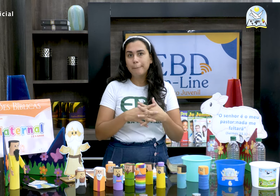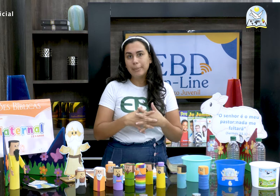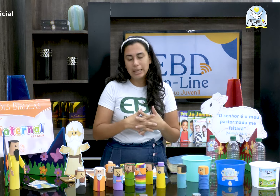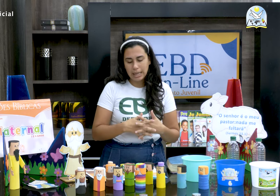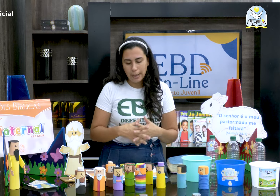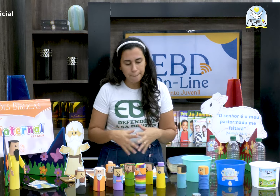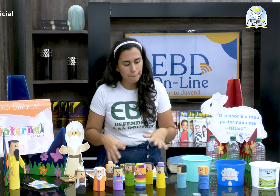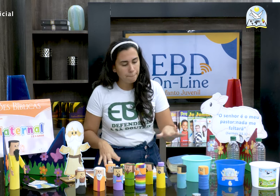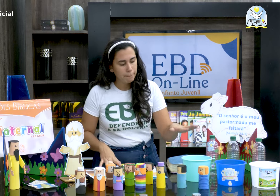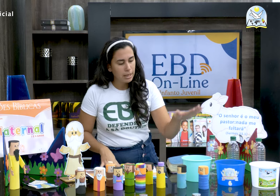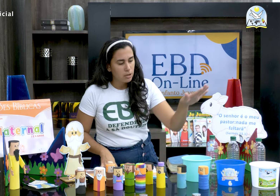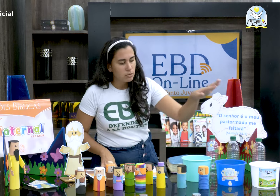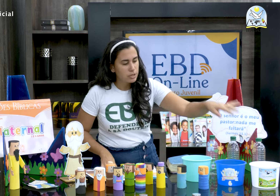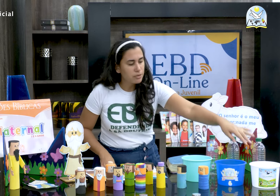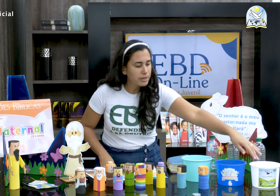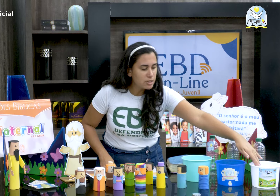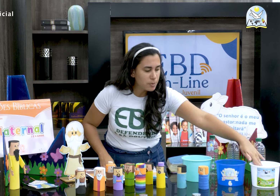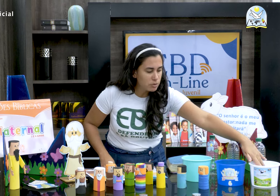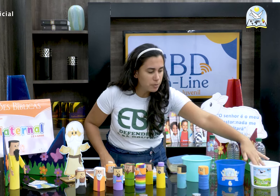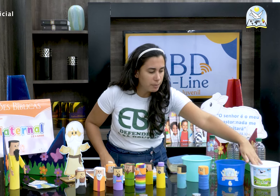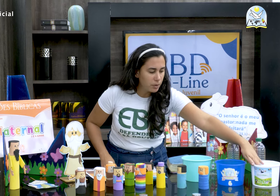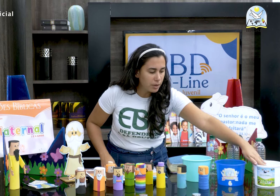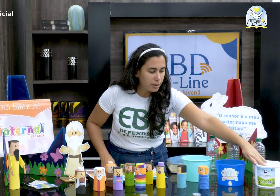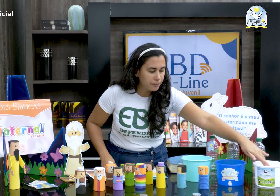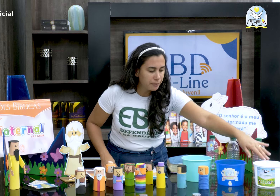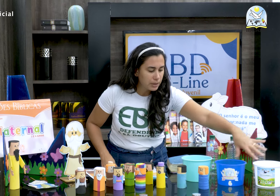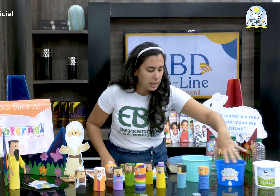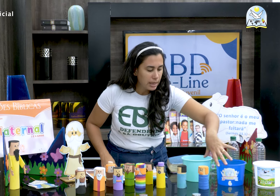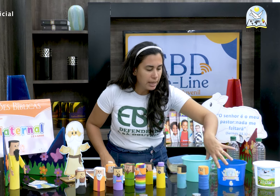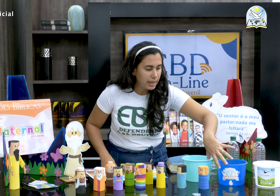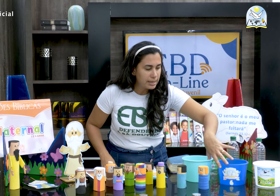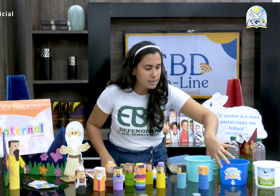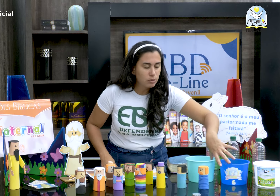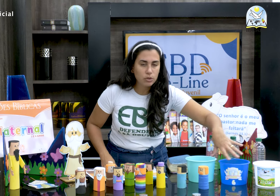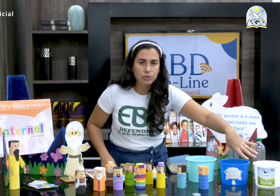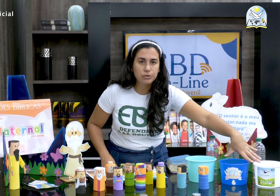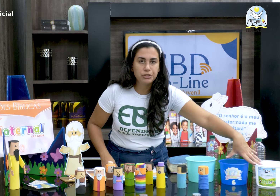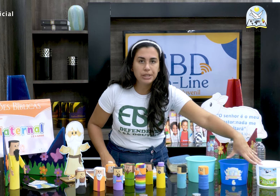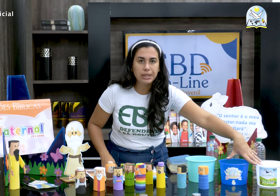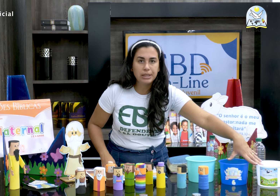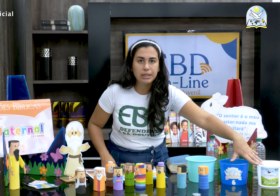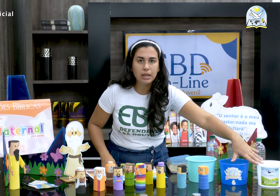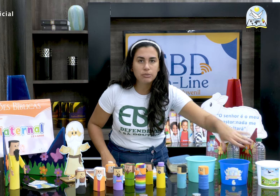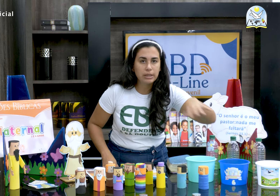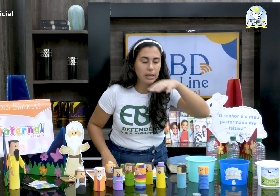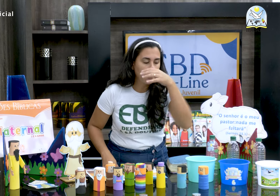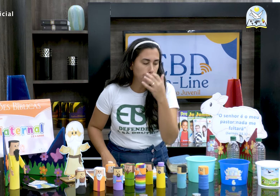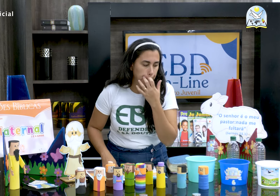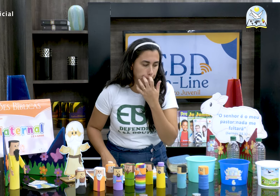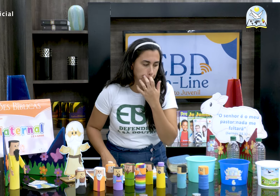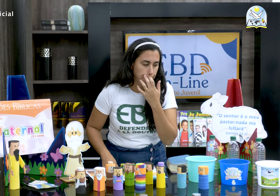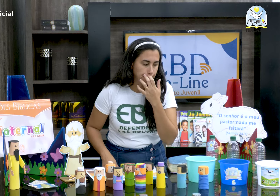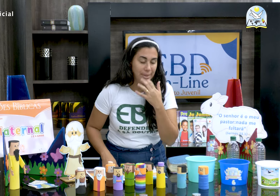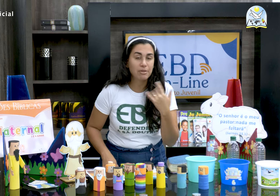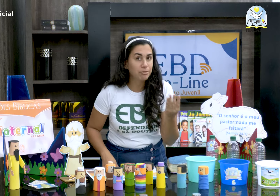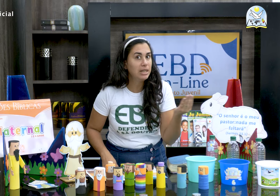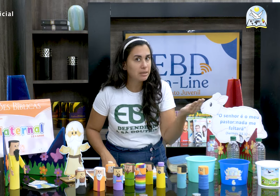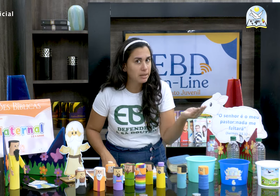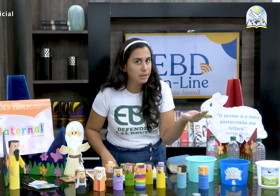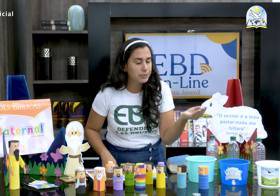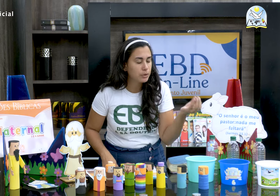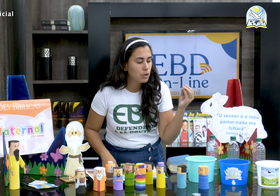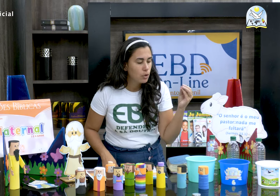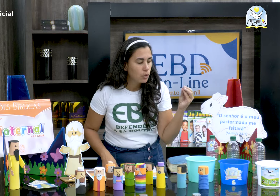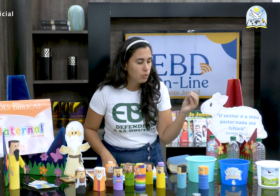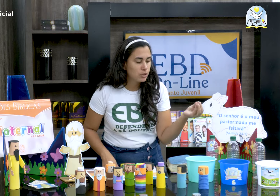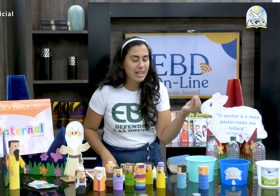pro maná. Vocês estão vendo esses baldes de pipoca? São todos de... Eu tenho, minha filha